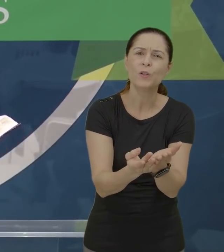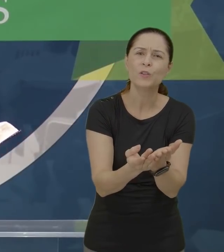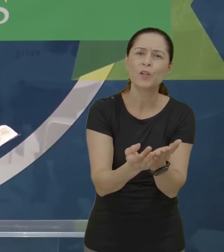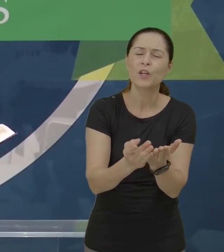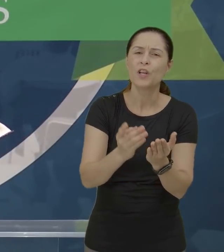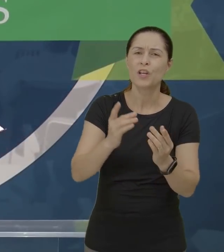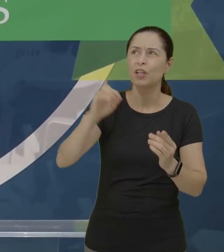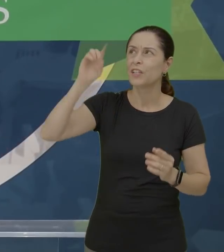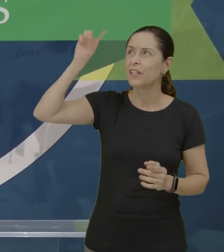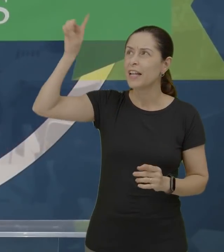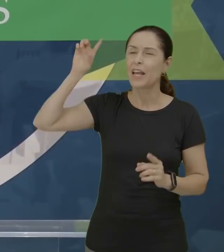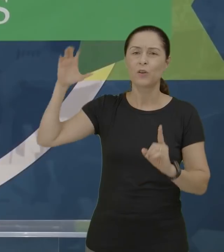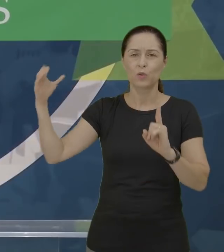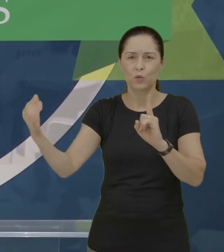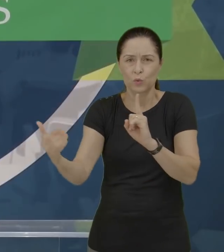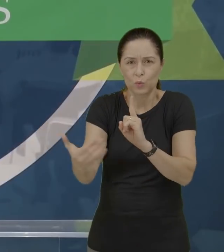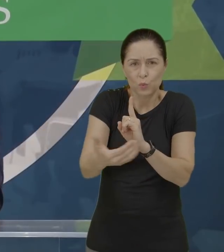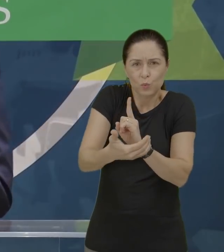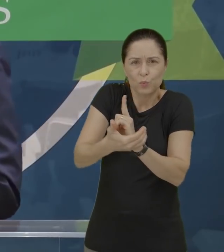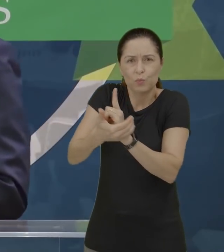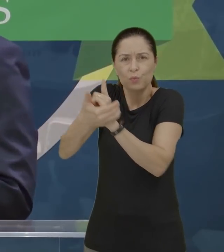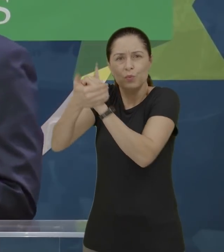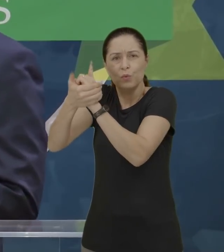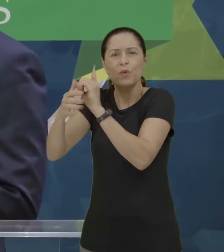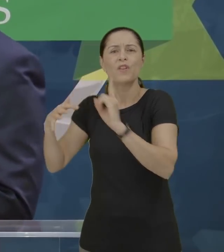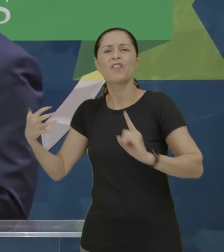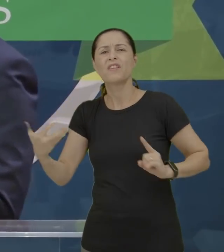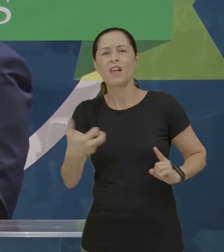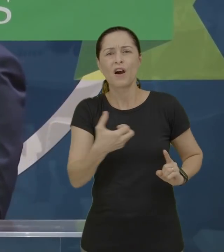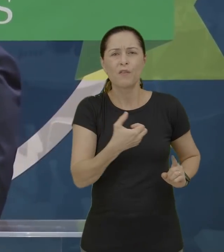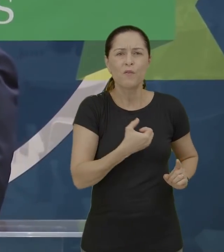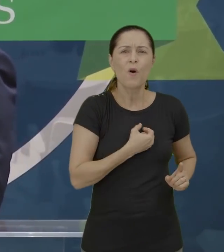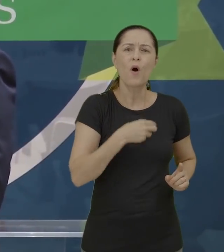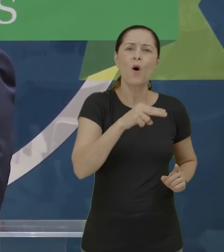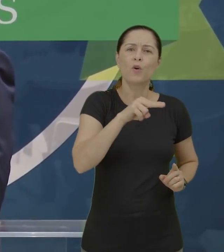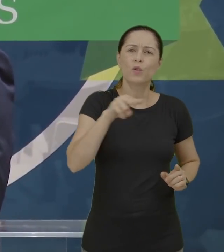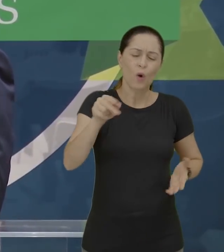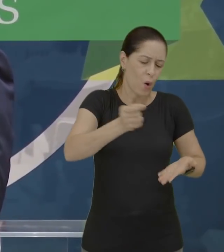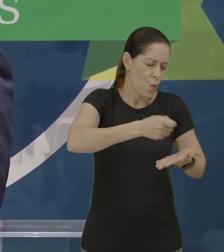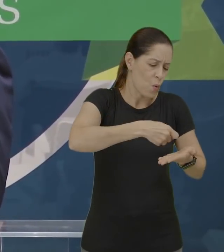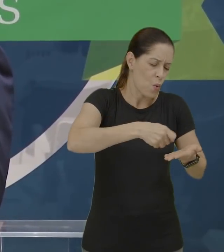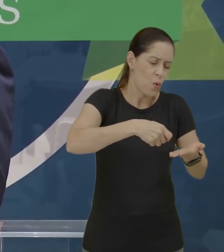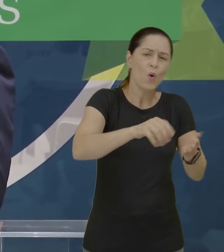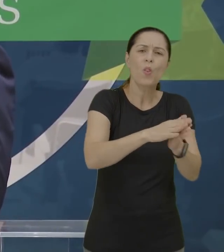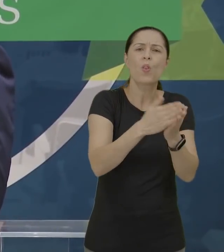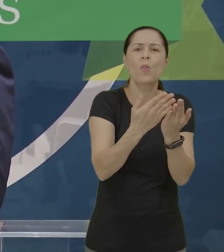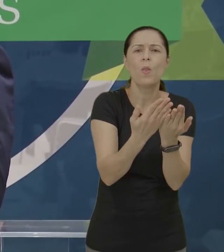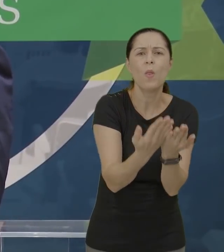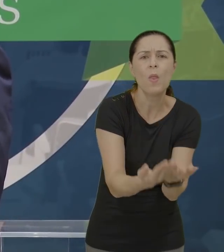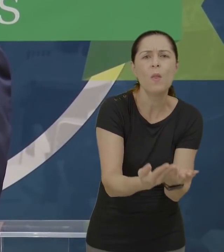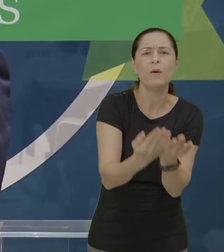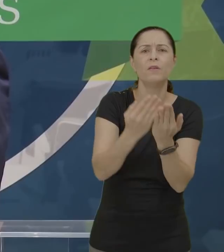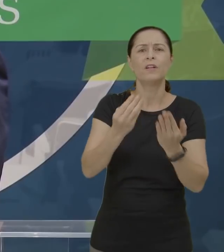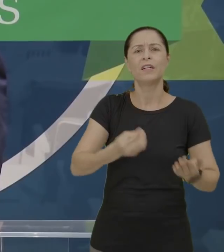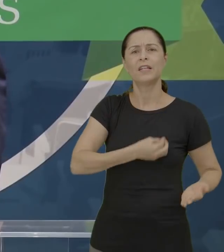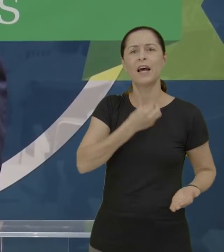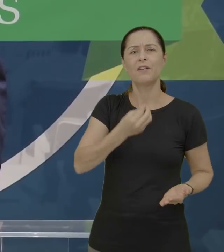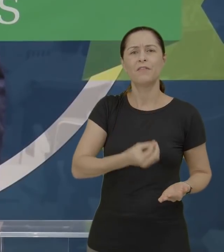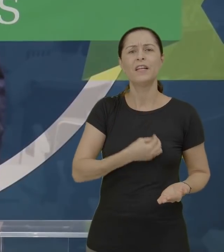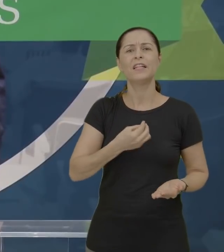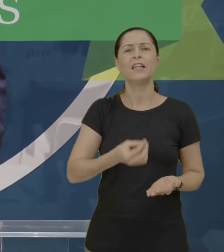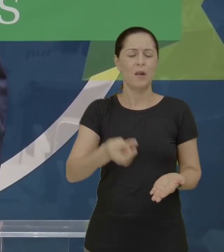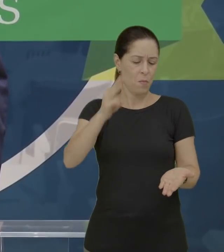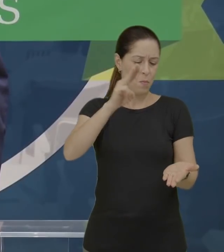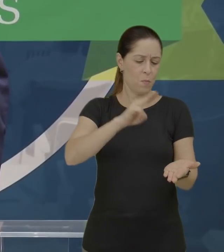selados, habitados pelo Espírito Santo, cujo nome está no livro da vida, no rol de membros da igreja